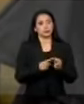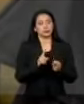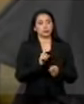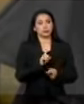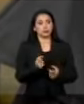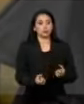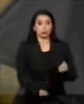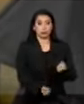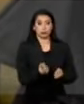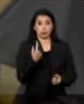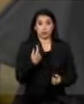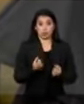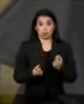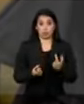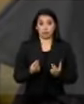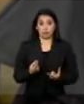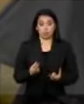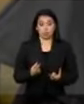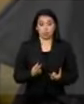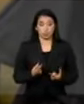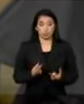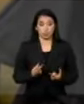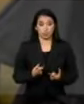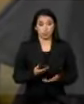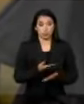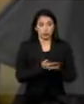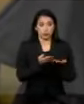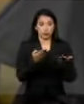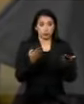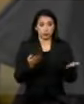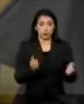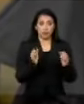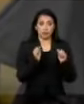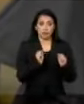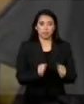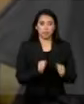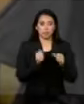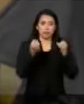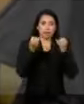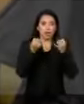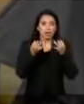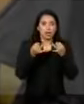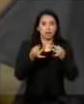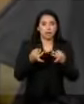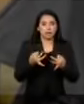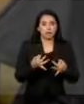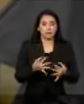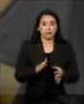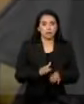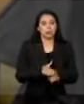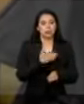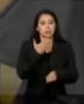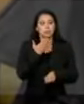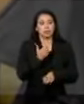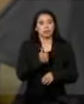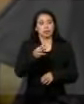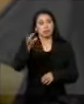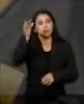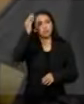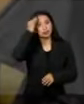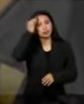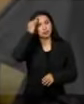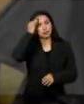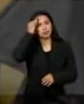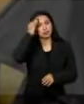estranho, que Vossa Excelência pode muito bem explicar melhor, eu entendo que não é tão